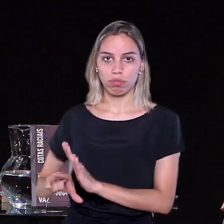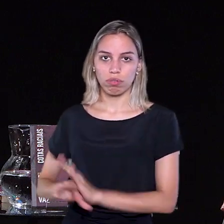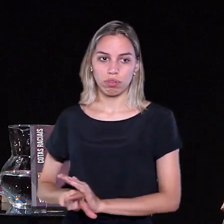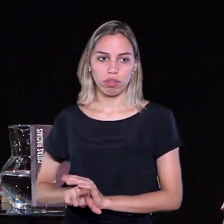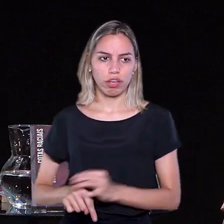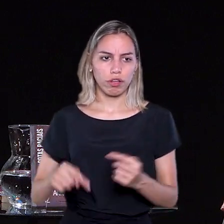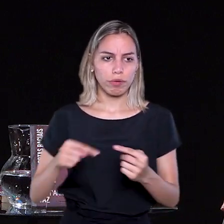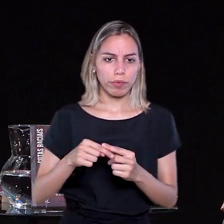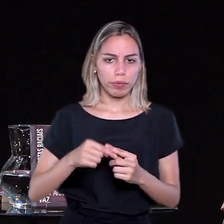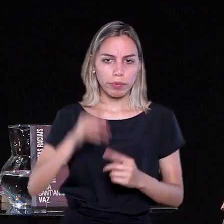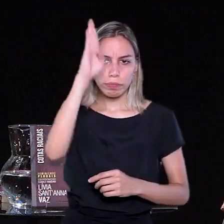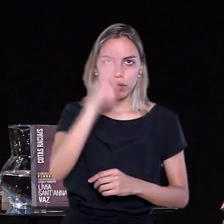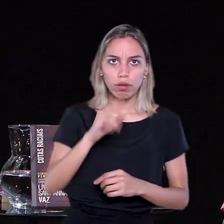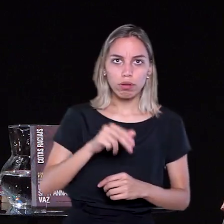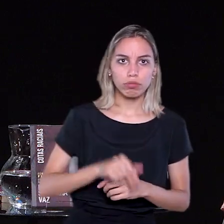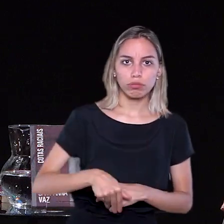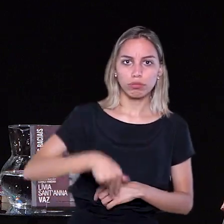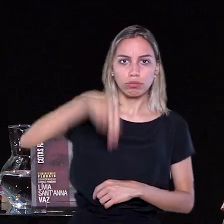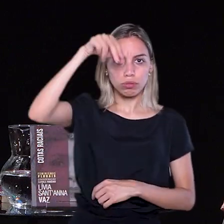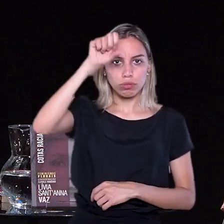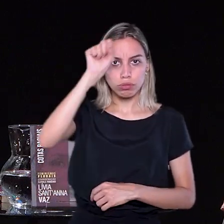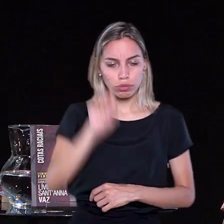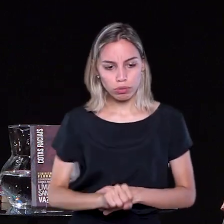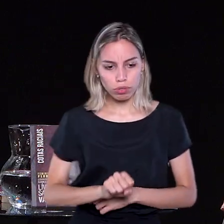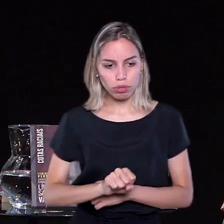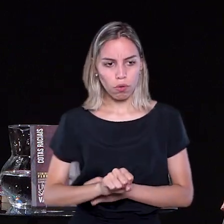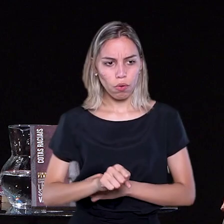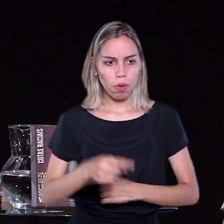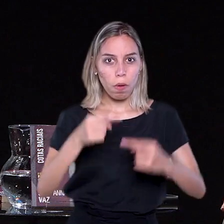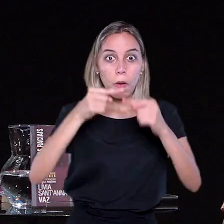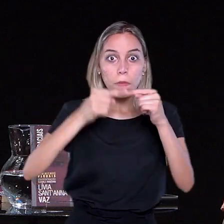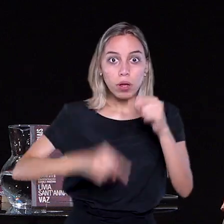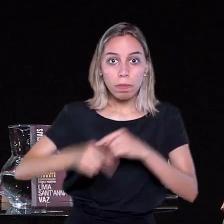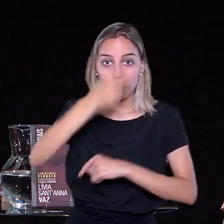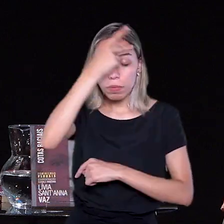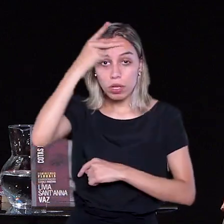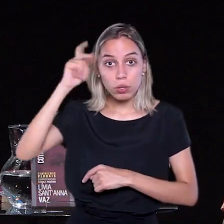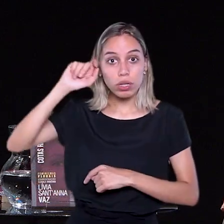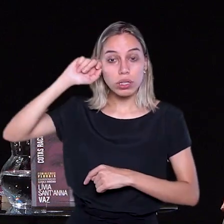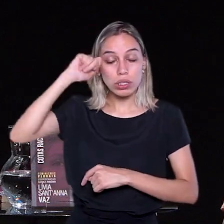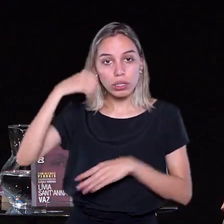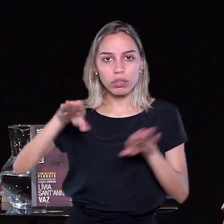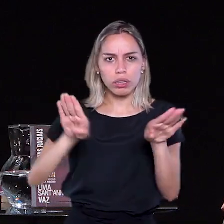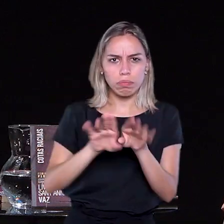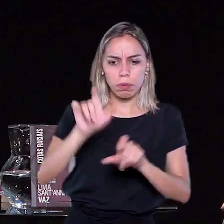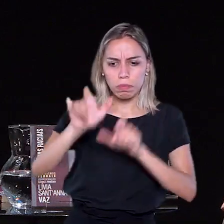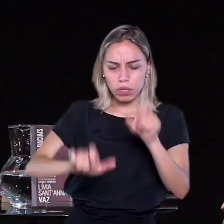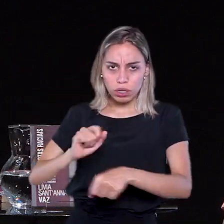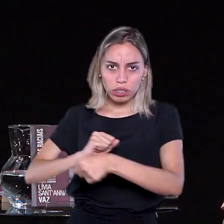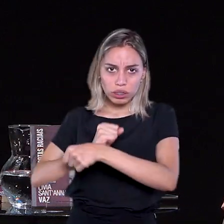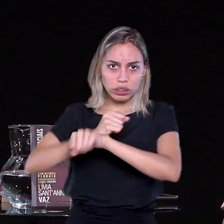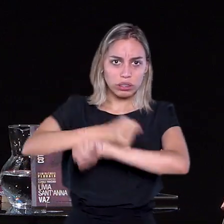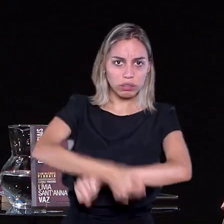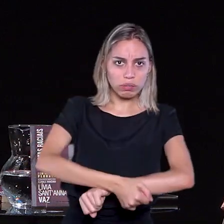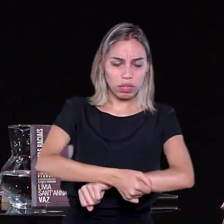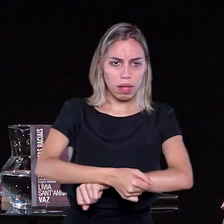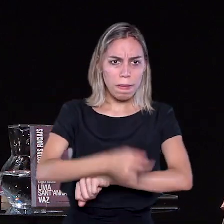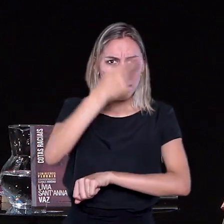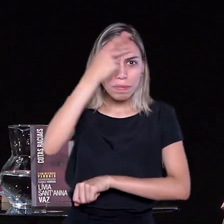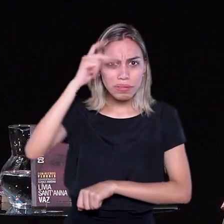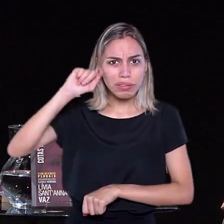a sul do Brasil, proibindo pessoas negras e ou escravizadas, ainda que pretos,